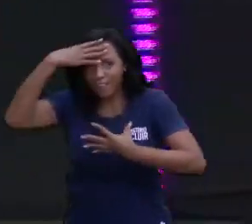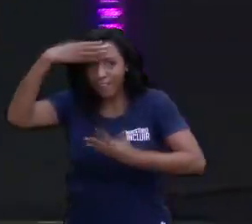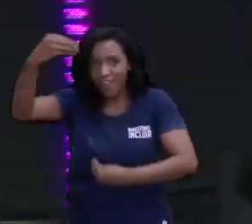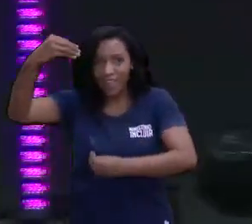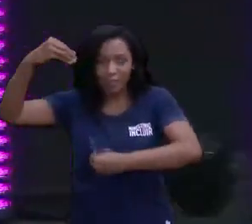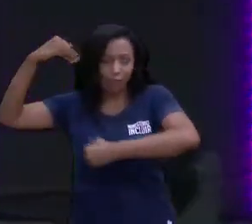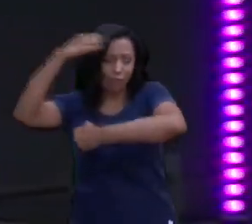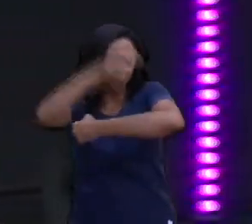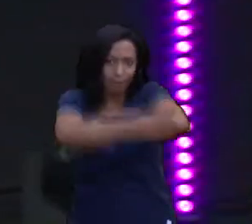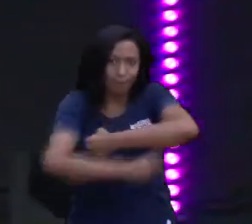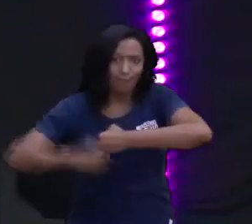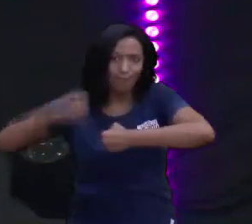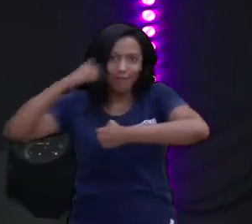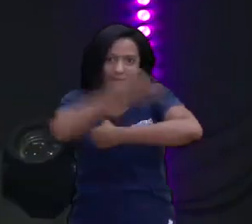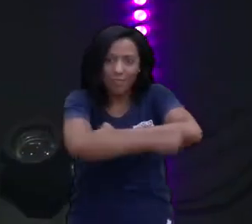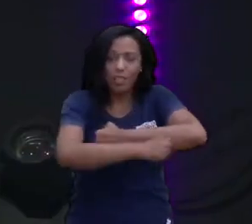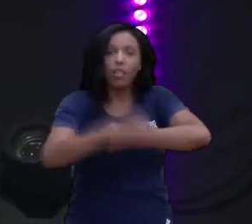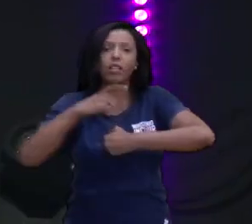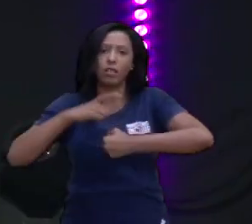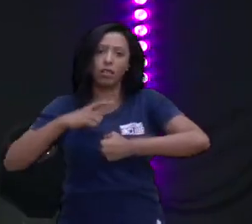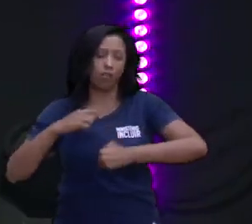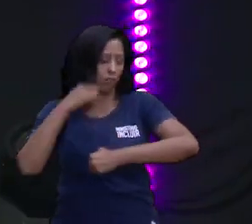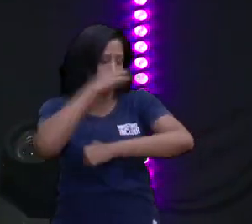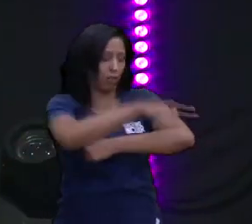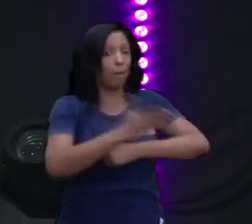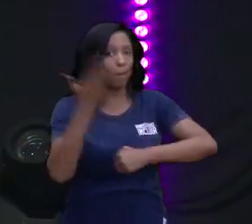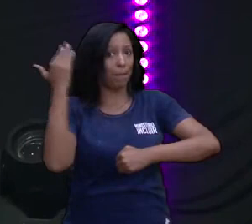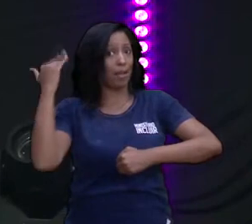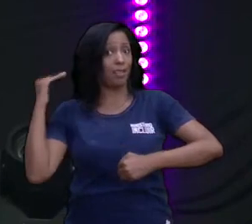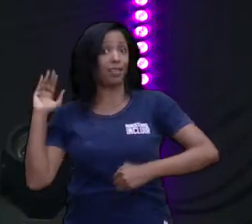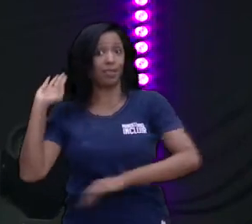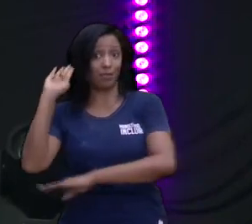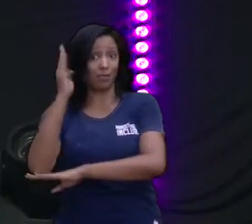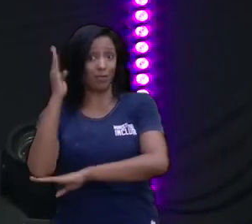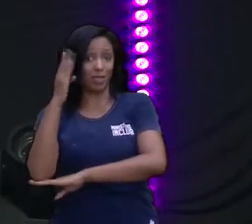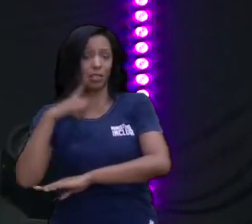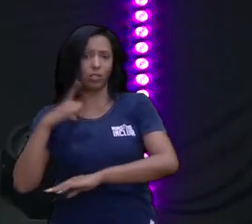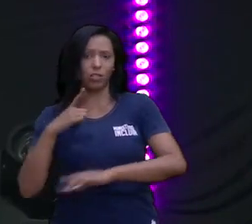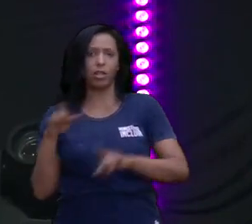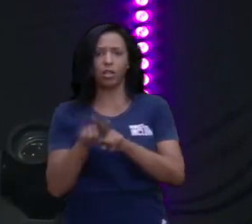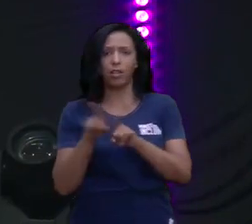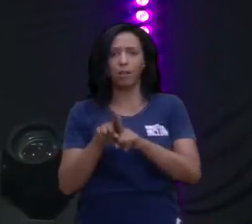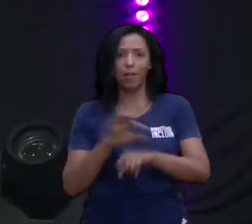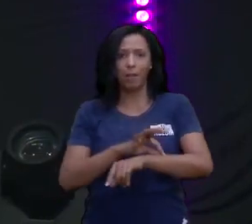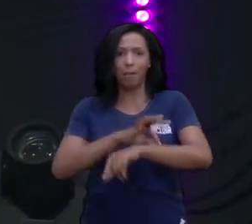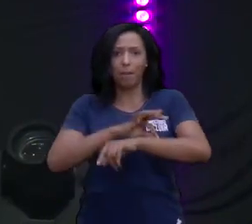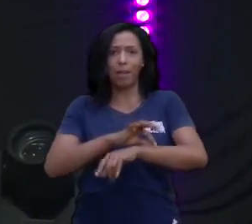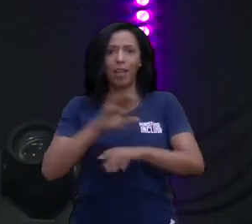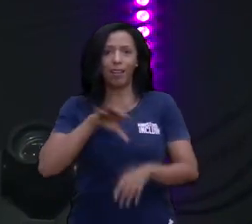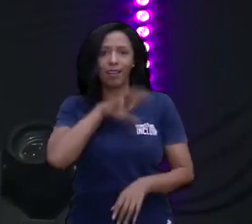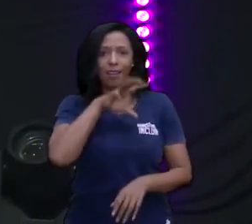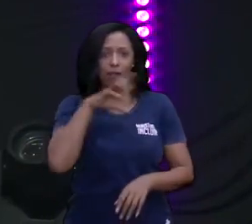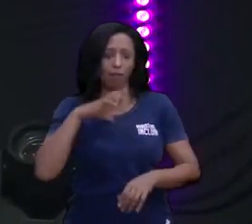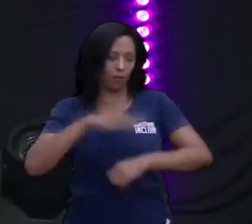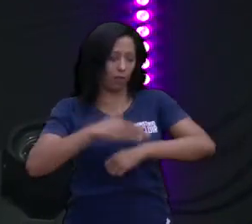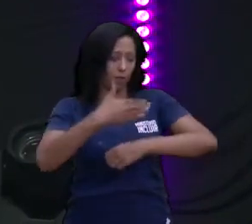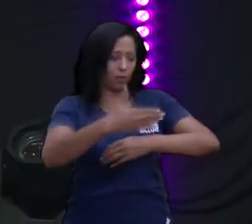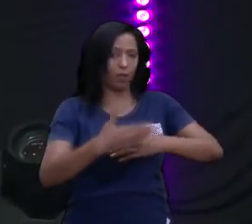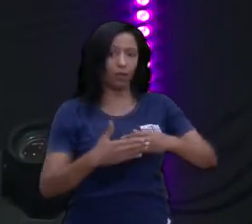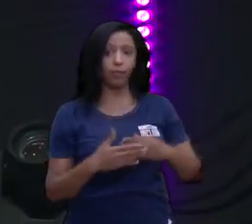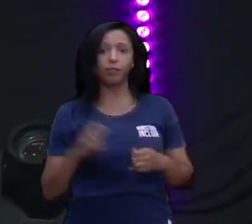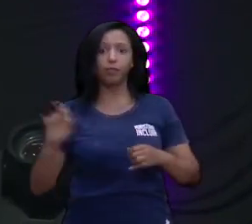centímetros em que era feito de madeira e se colocavam um couro na parte de fora do escudo